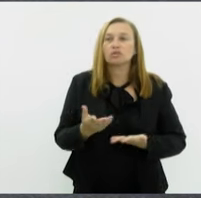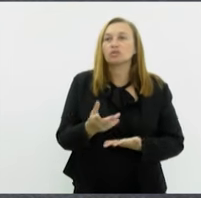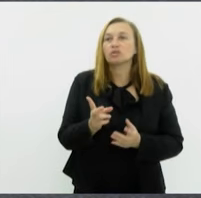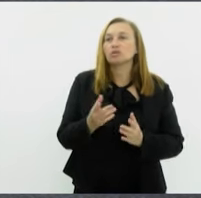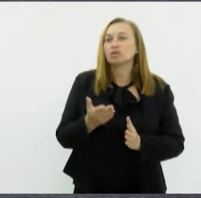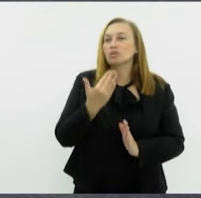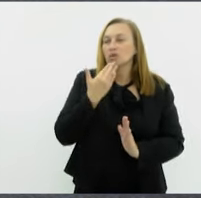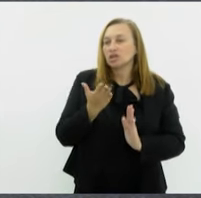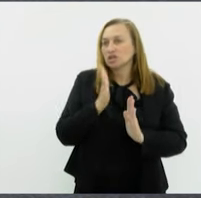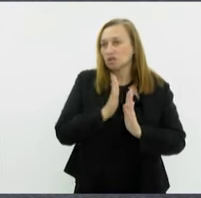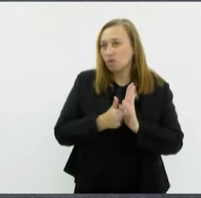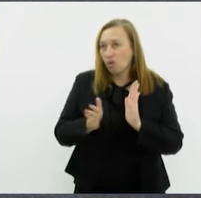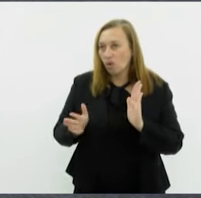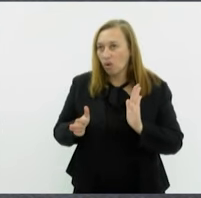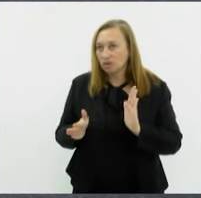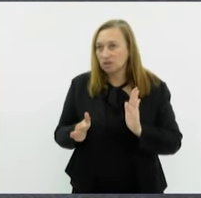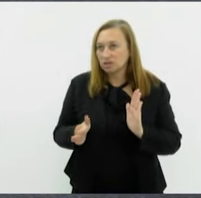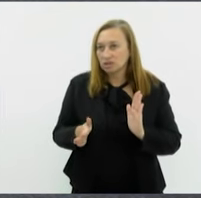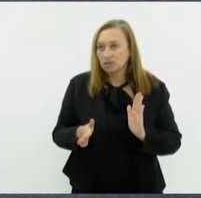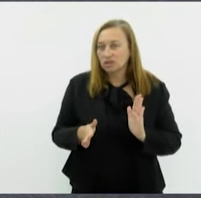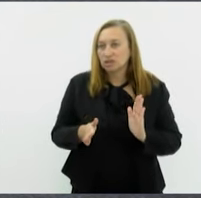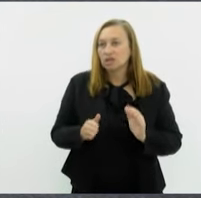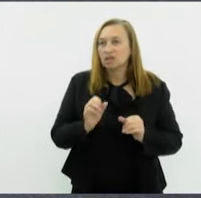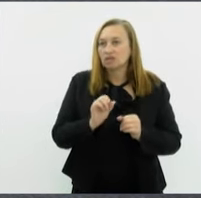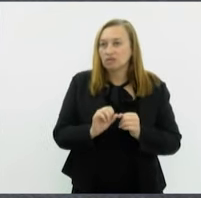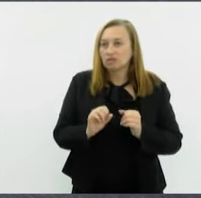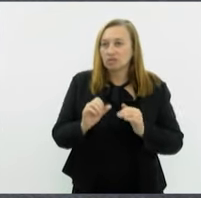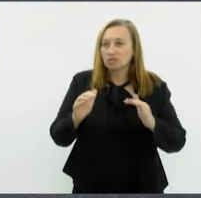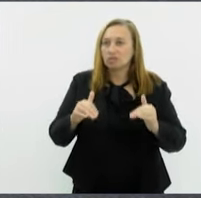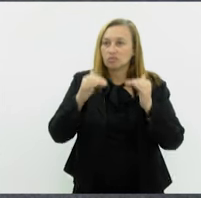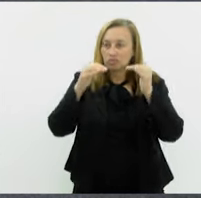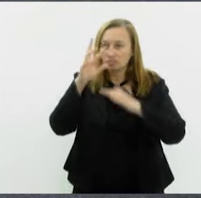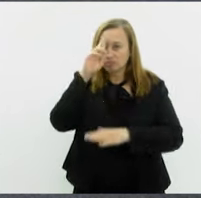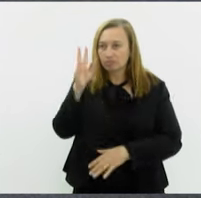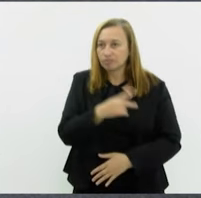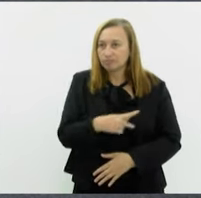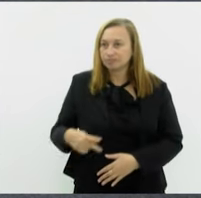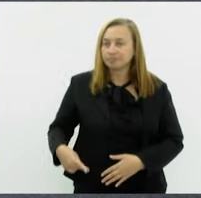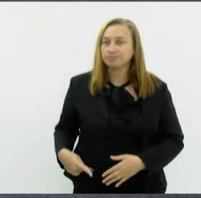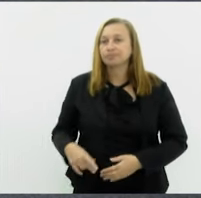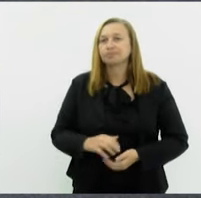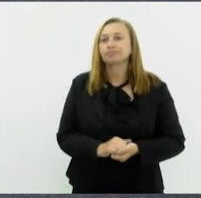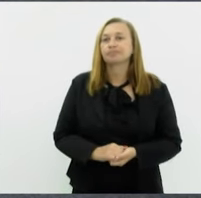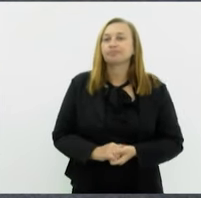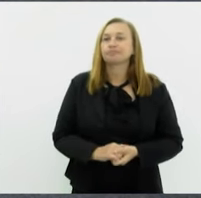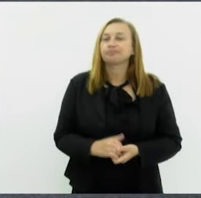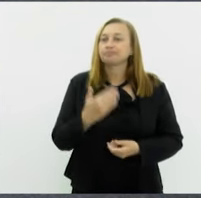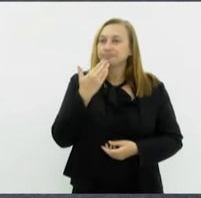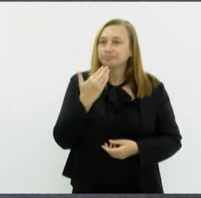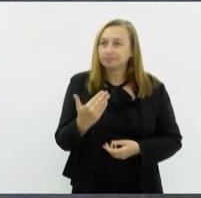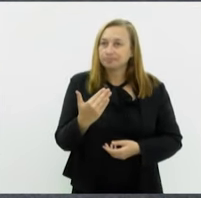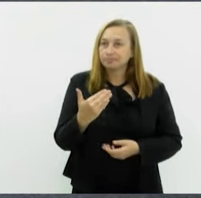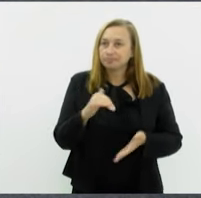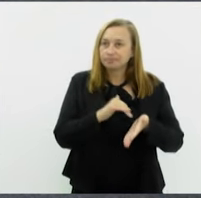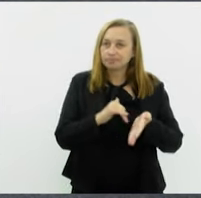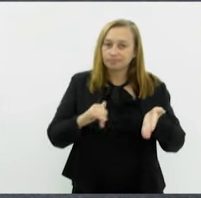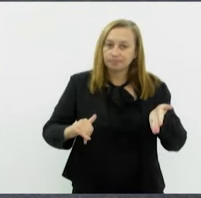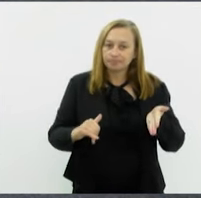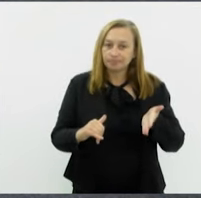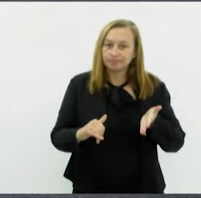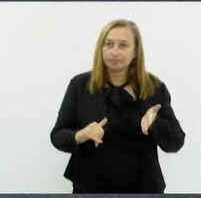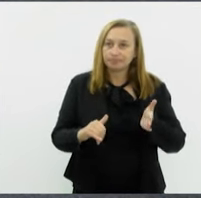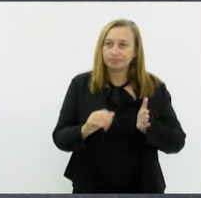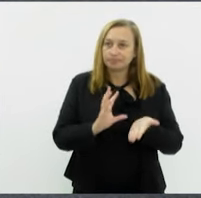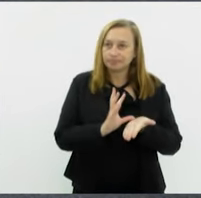de ordem é que fizemos a Vossa Excelência uma manifestação pedindo a retirada de